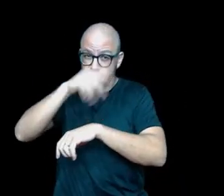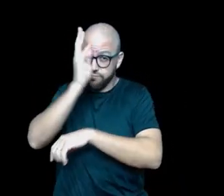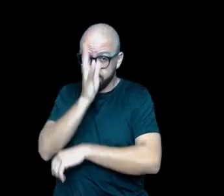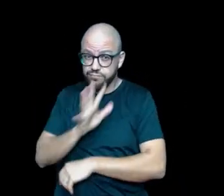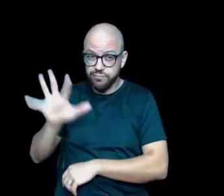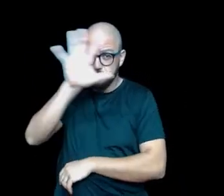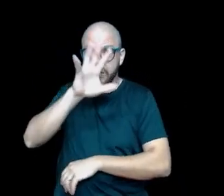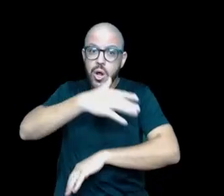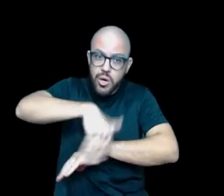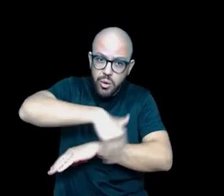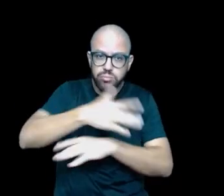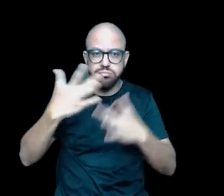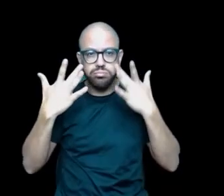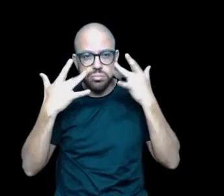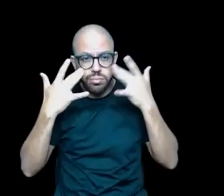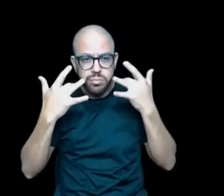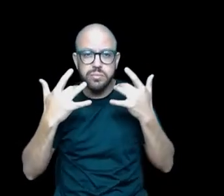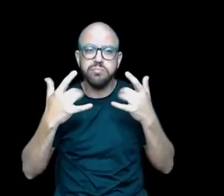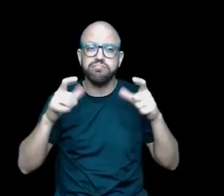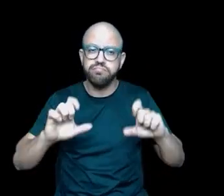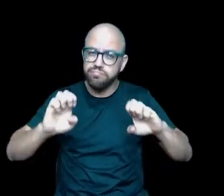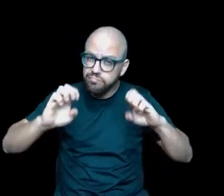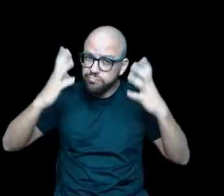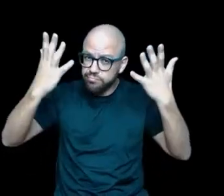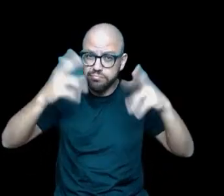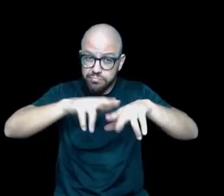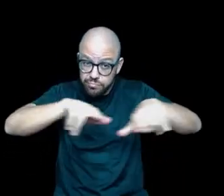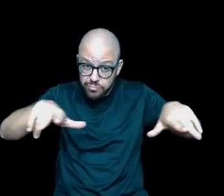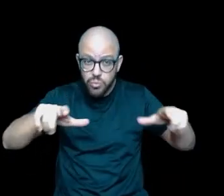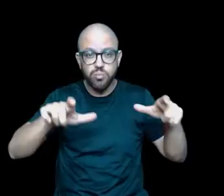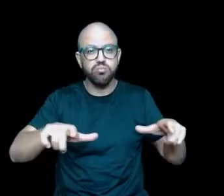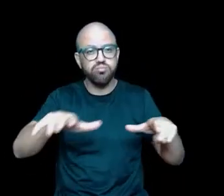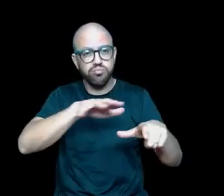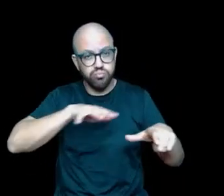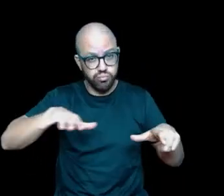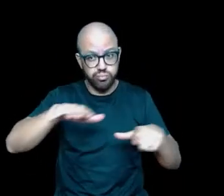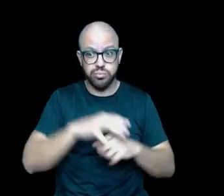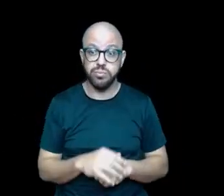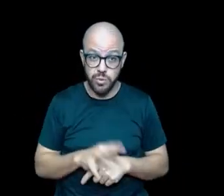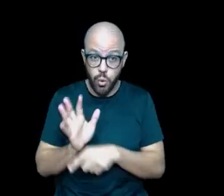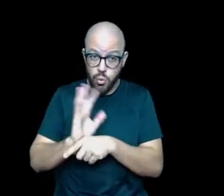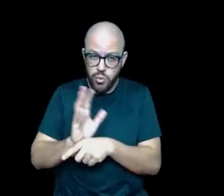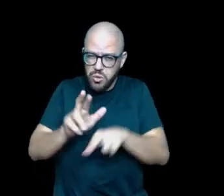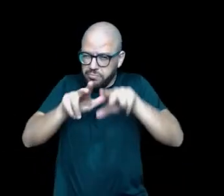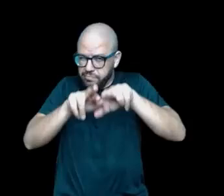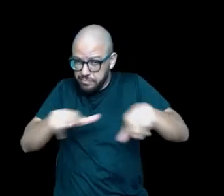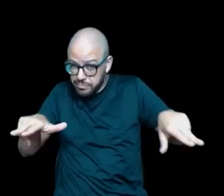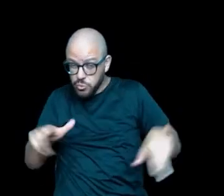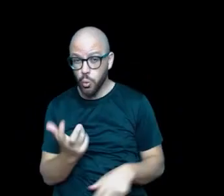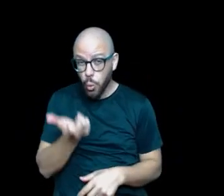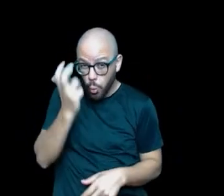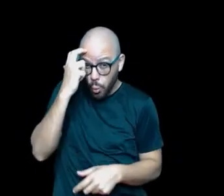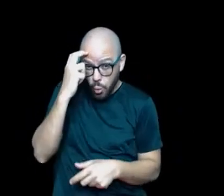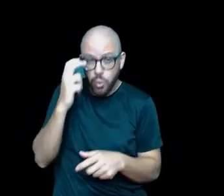as regiões do Brasil, ambientado tanto nas ruas, nos palcos, como em grandes eventos e produções ou ambientes intimistas. O